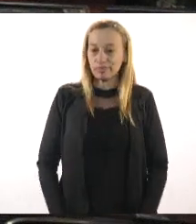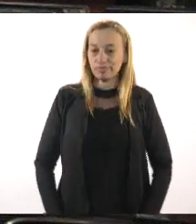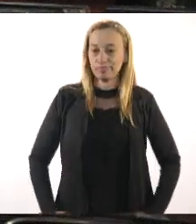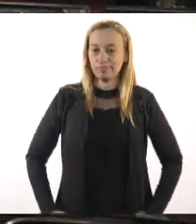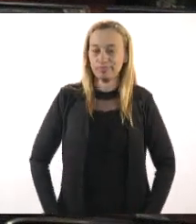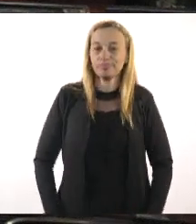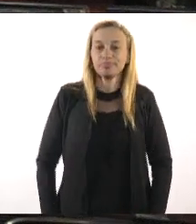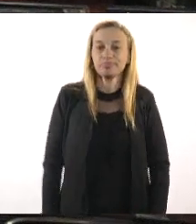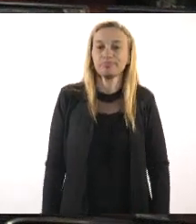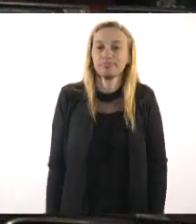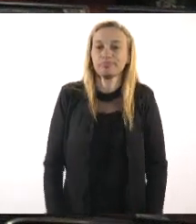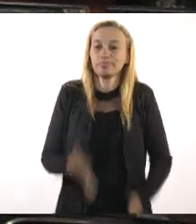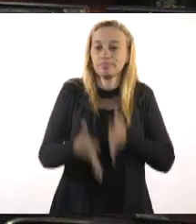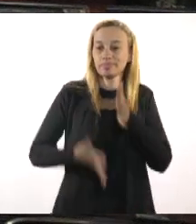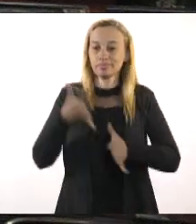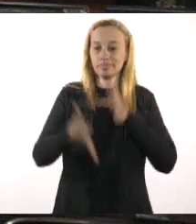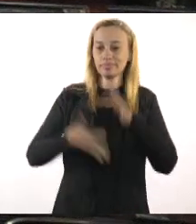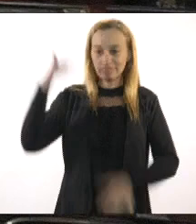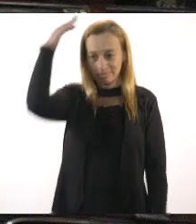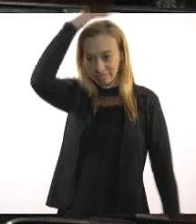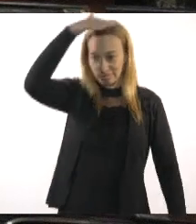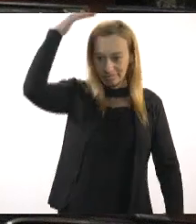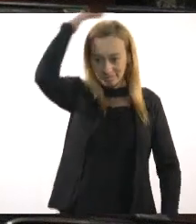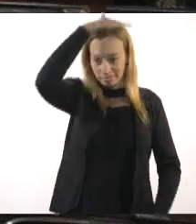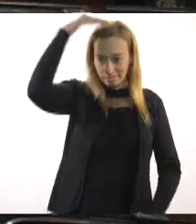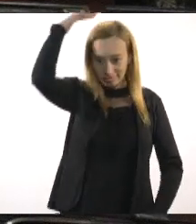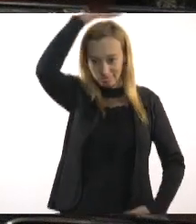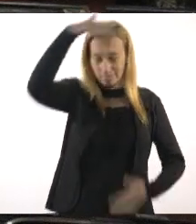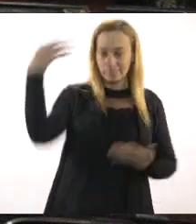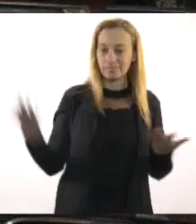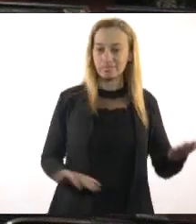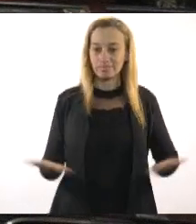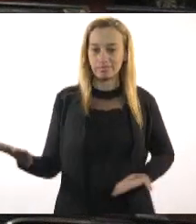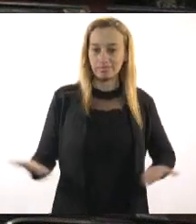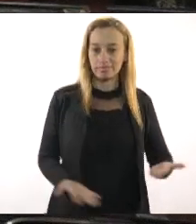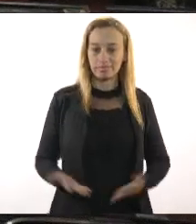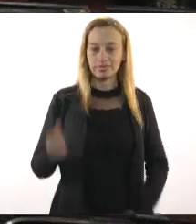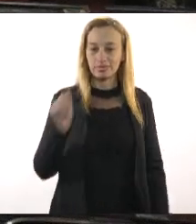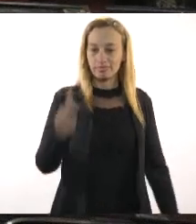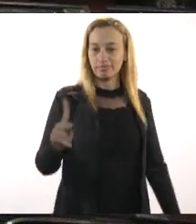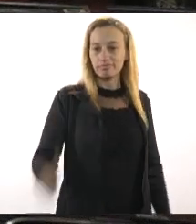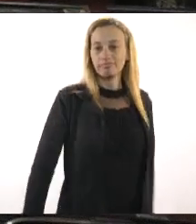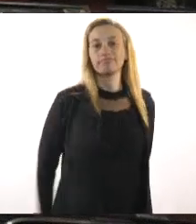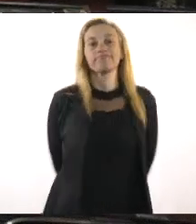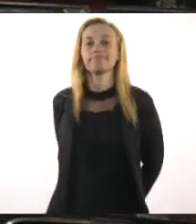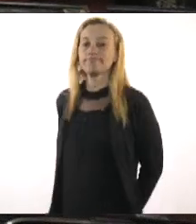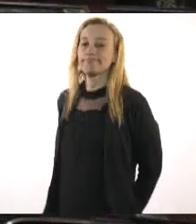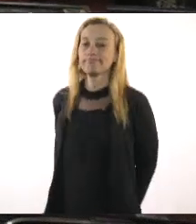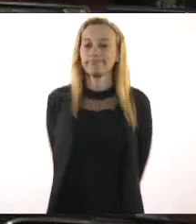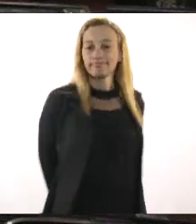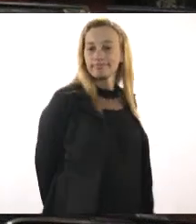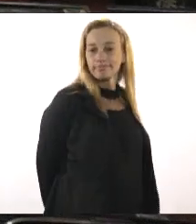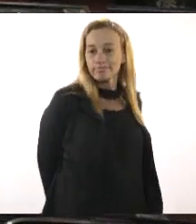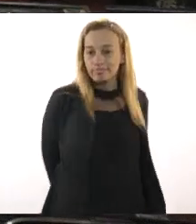Já. Eu mandei a programação para todo mundo. Sim. Só se relembrar.